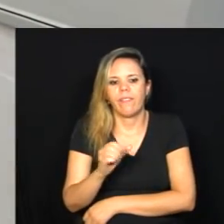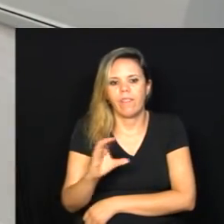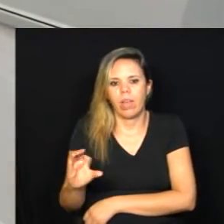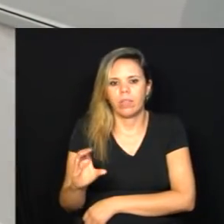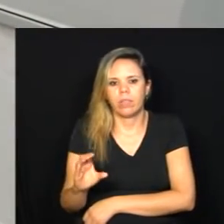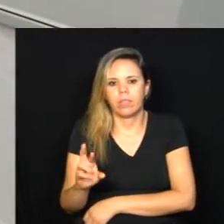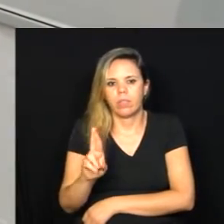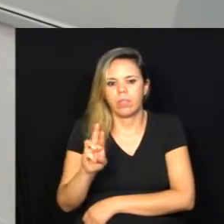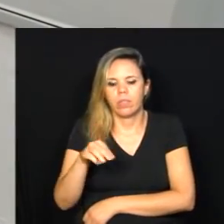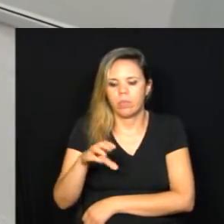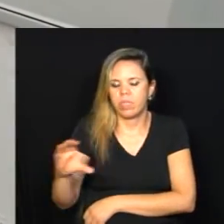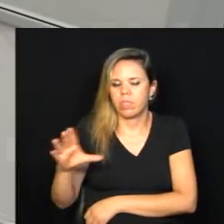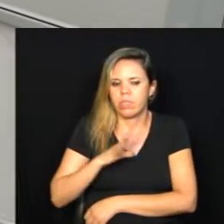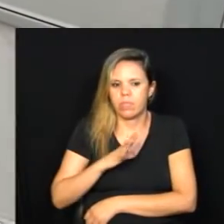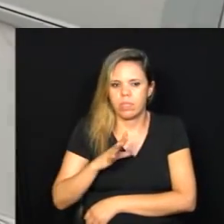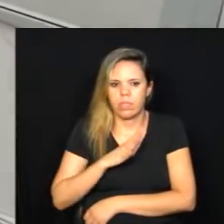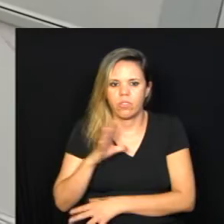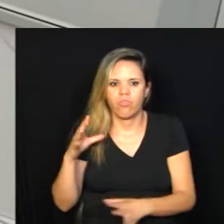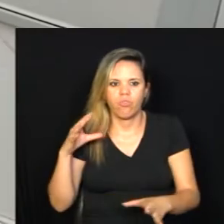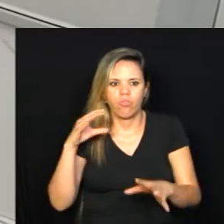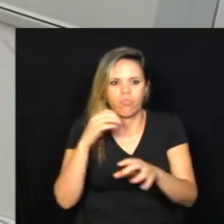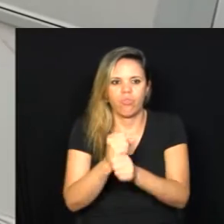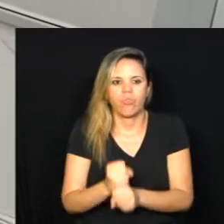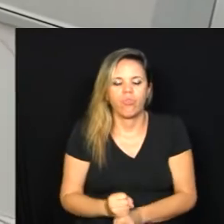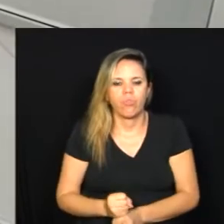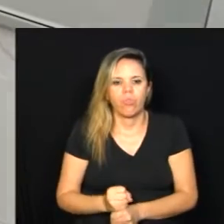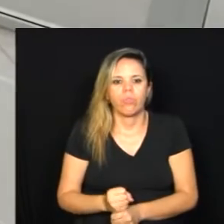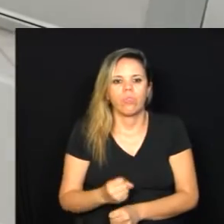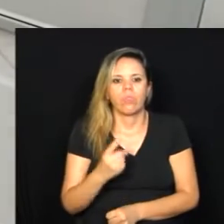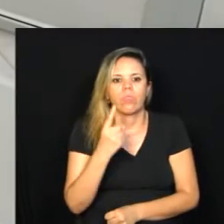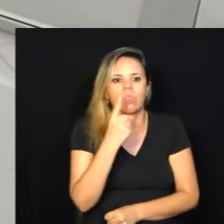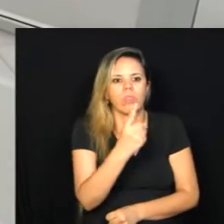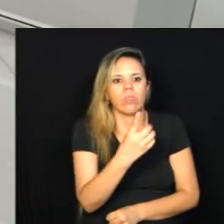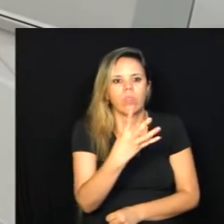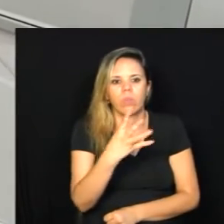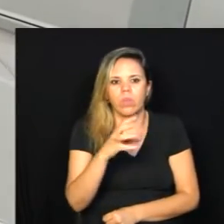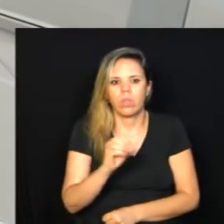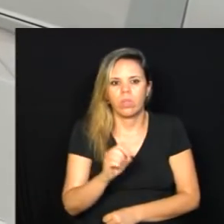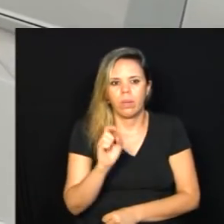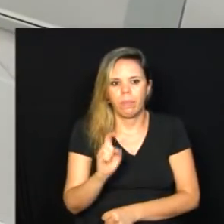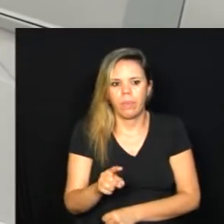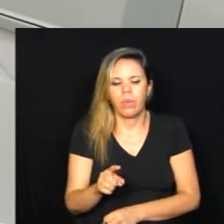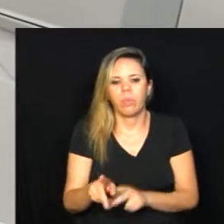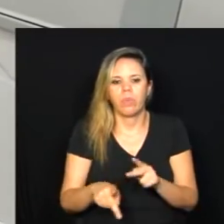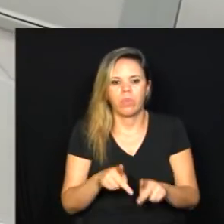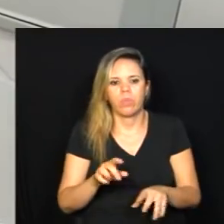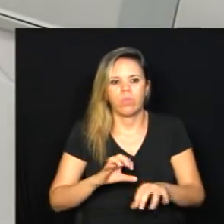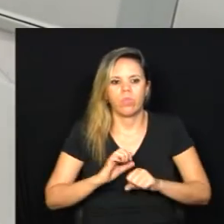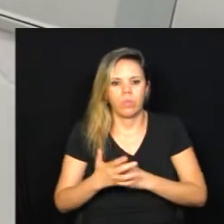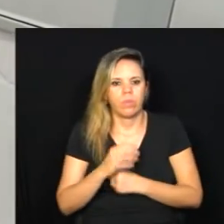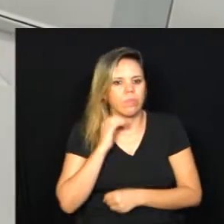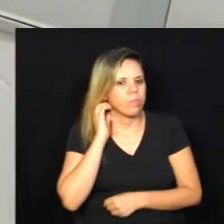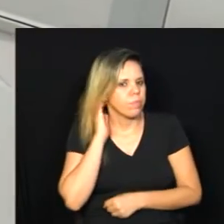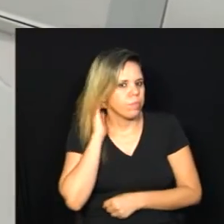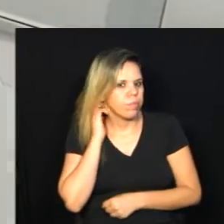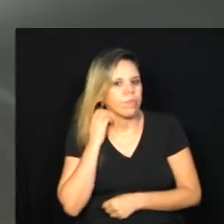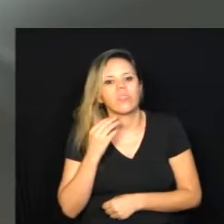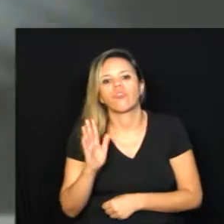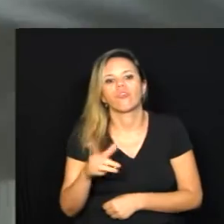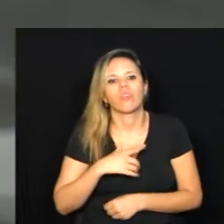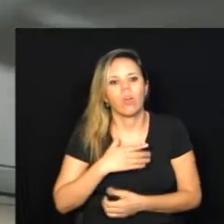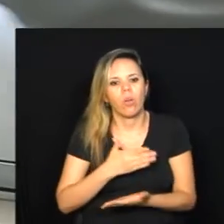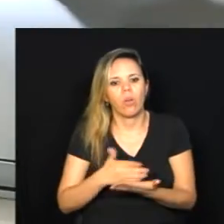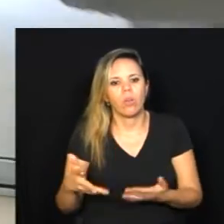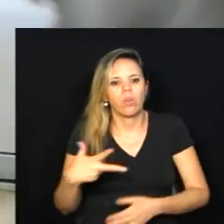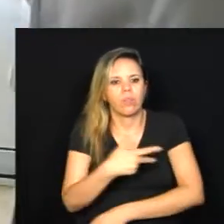da RMC, que já somam cerca de 140 mil casos da Covid-19, já estão